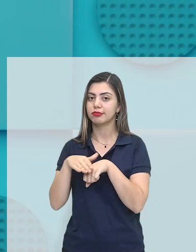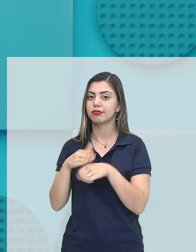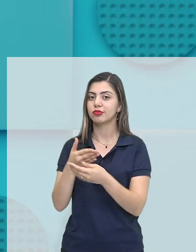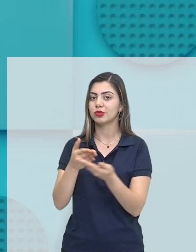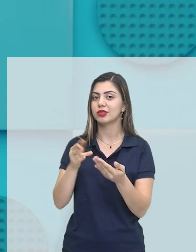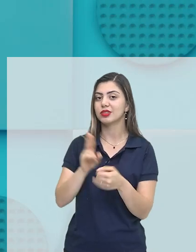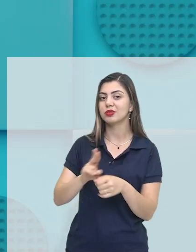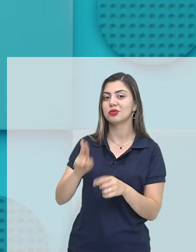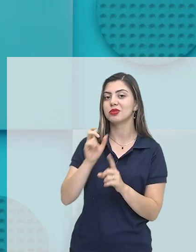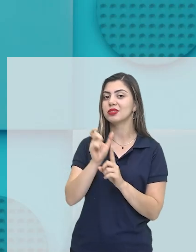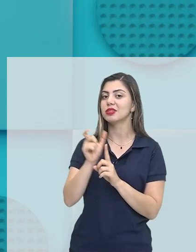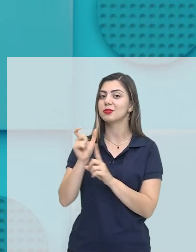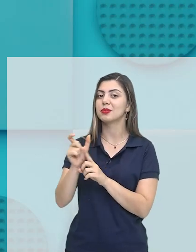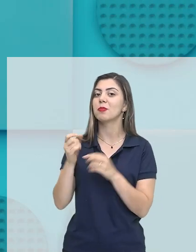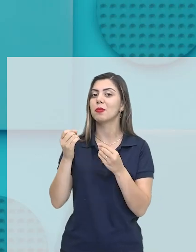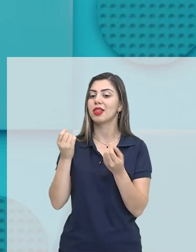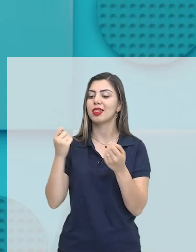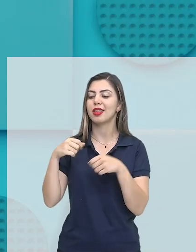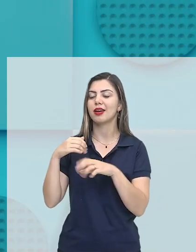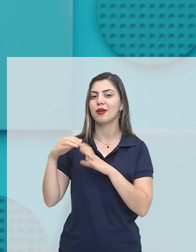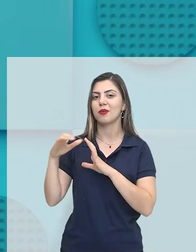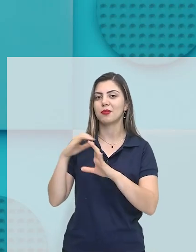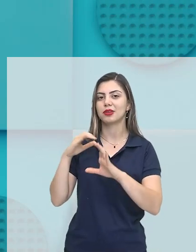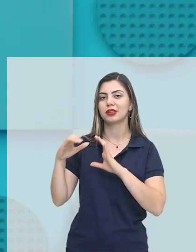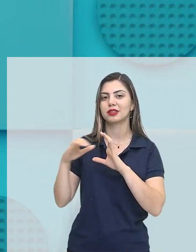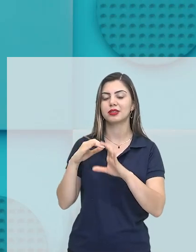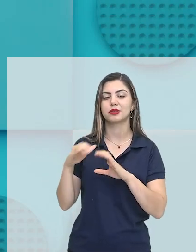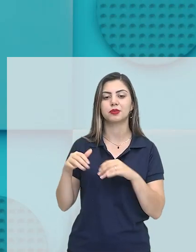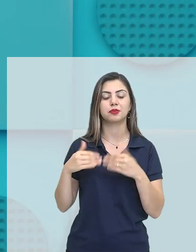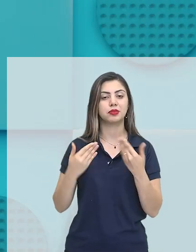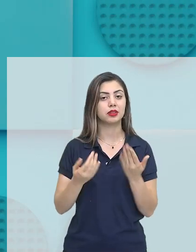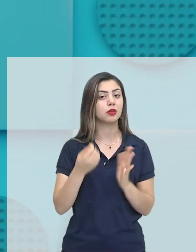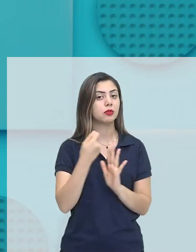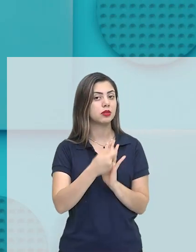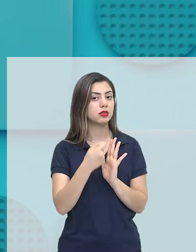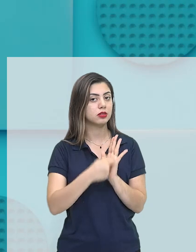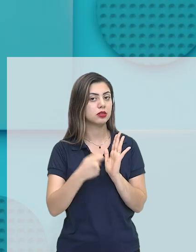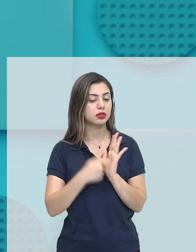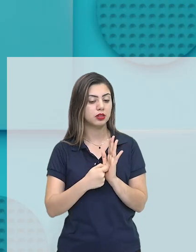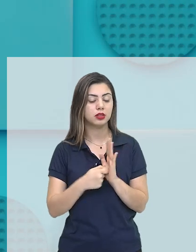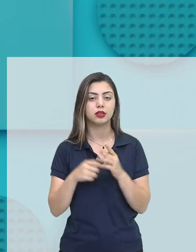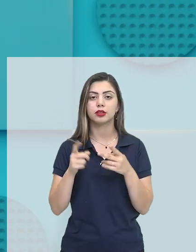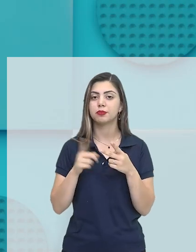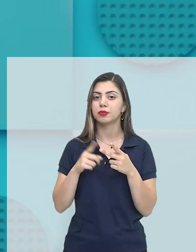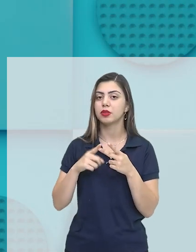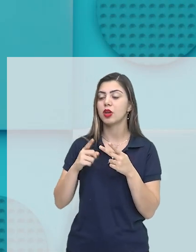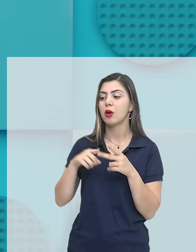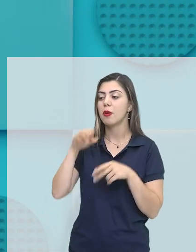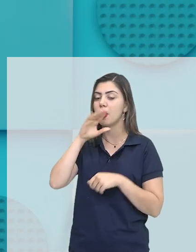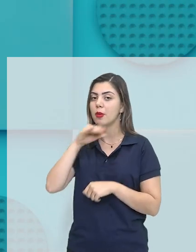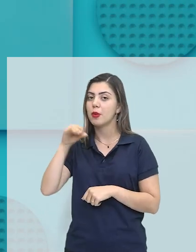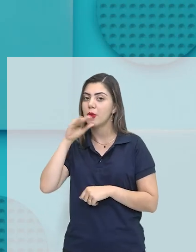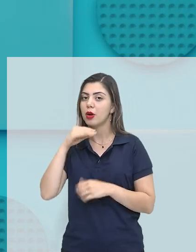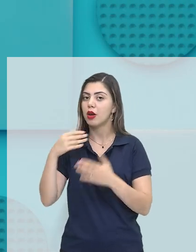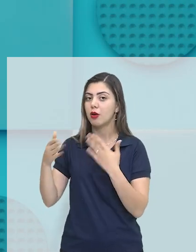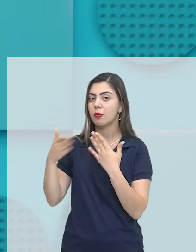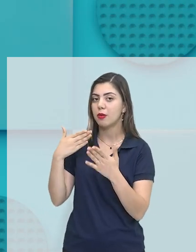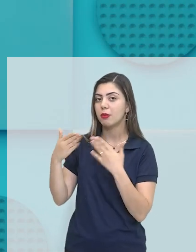utilizando as palavras para se comunicar. Então, a forma escrita e a forma oral